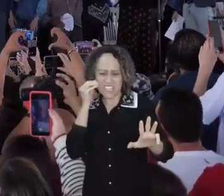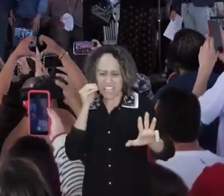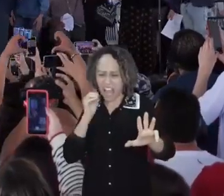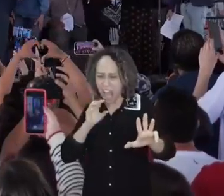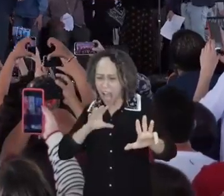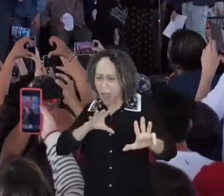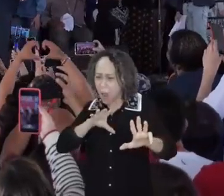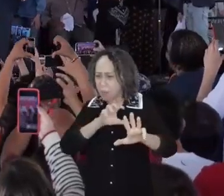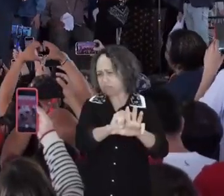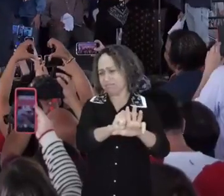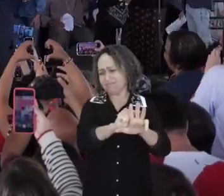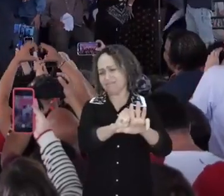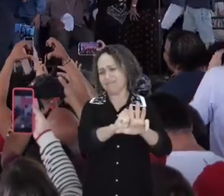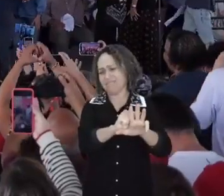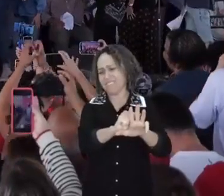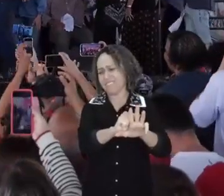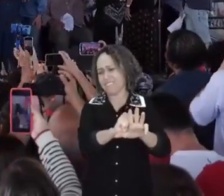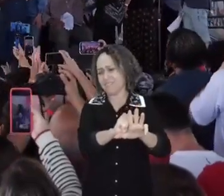calar,